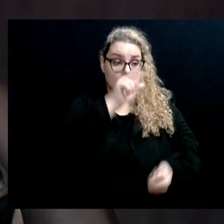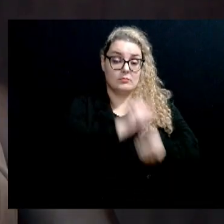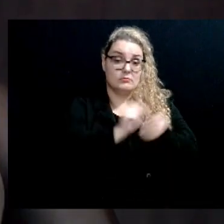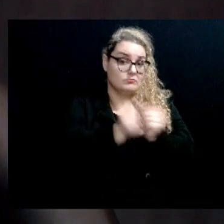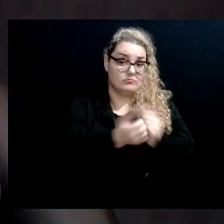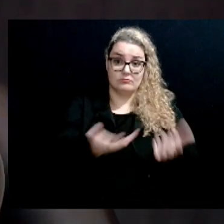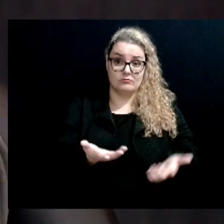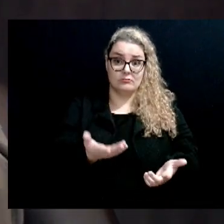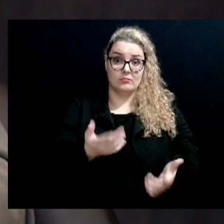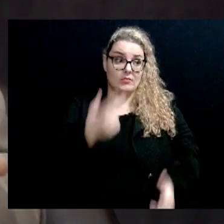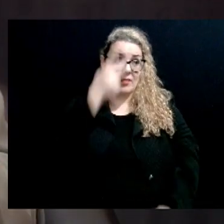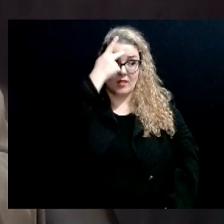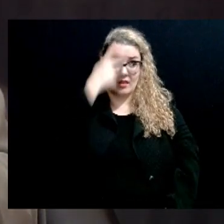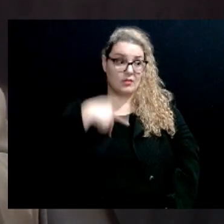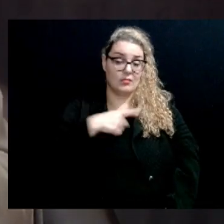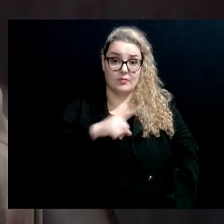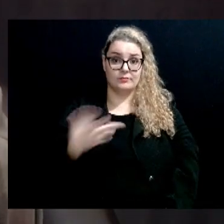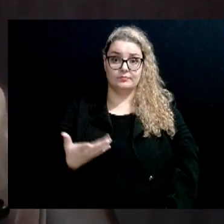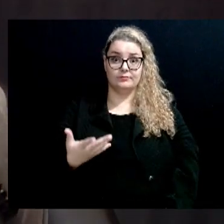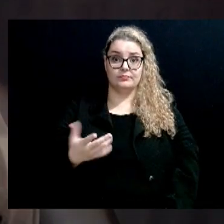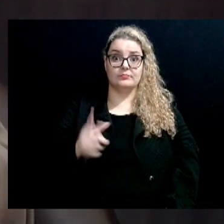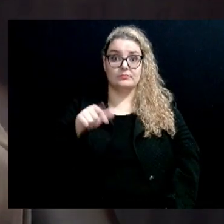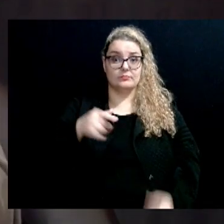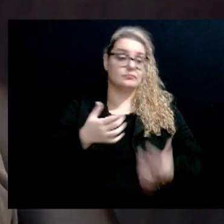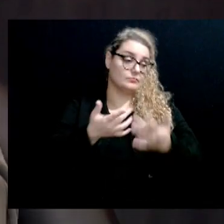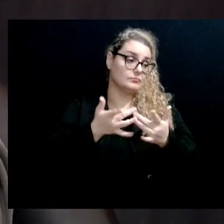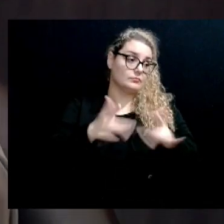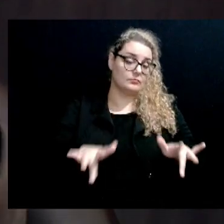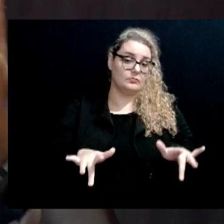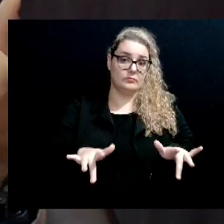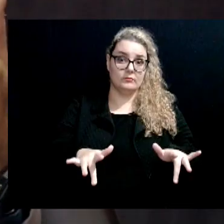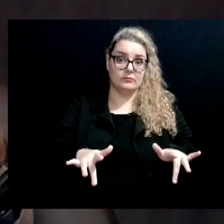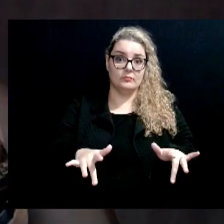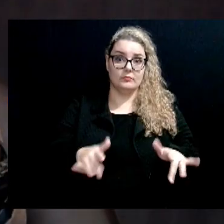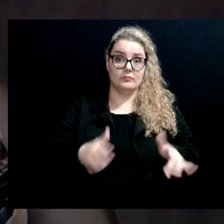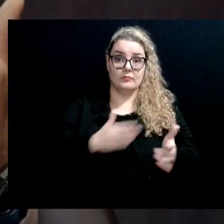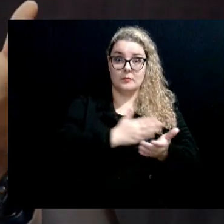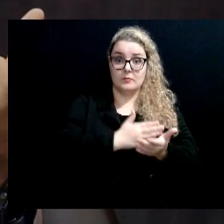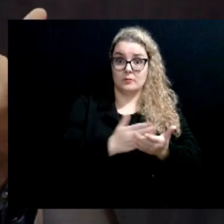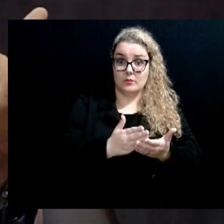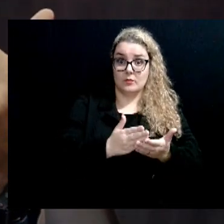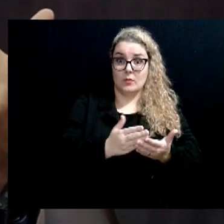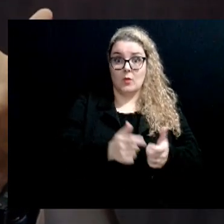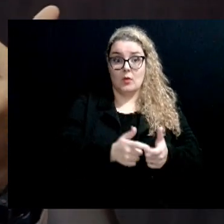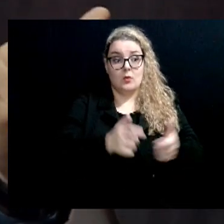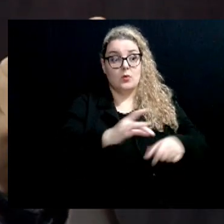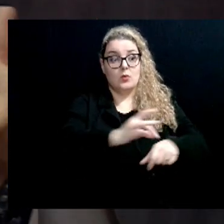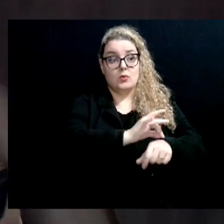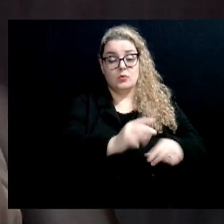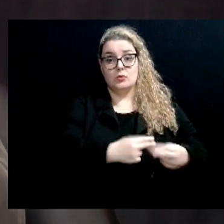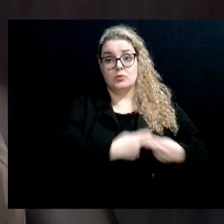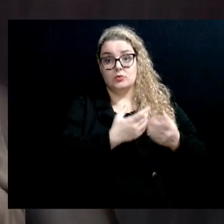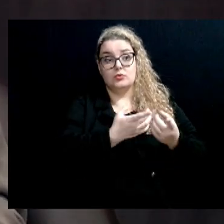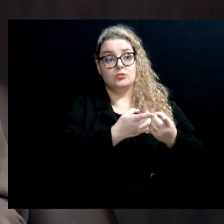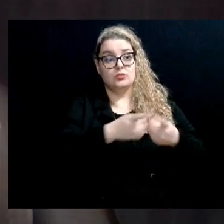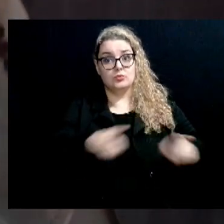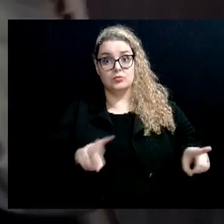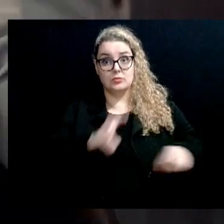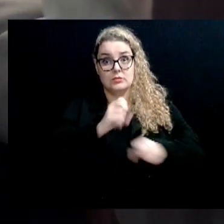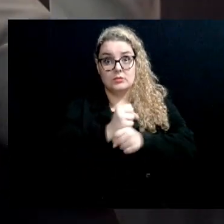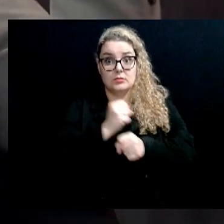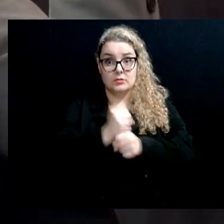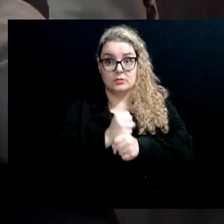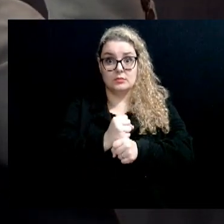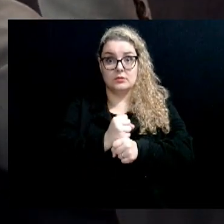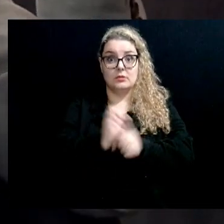era. E os dois, depois que terminaram, você vê, uma sessão que começou como um grande luto de uma separação, terminou com ela feliz da vida, com um